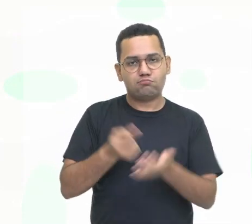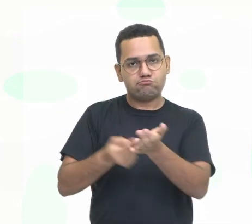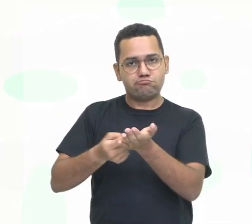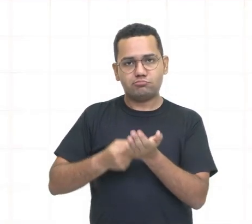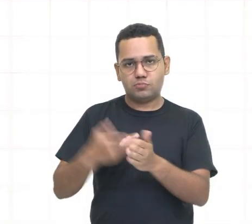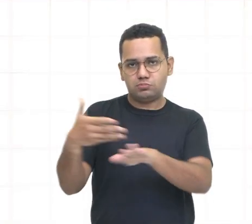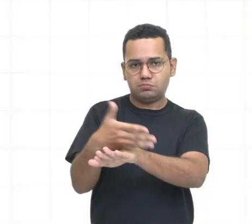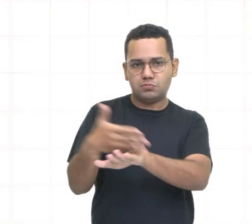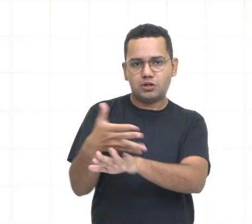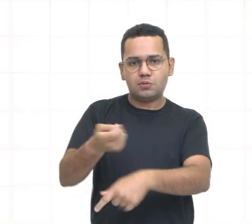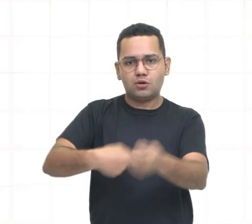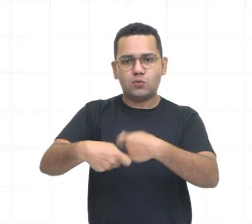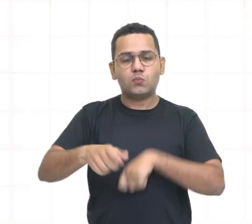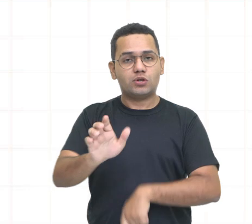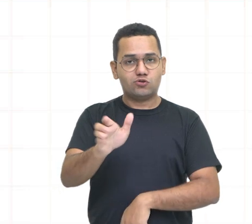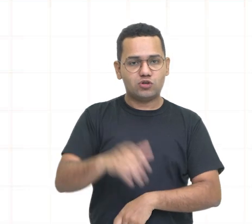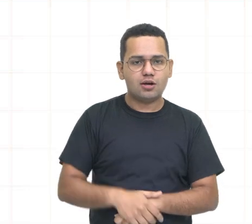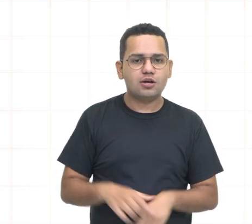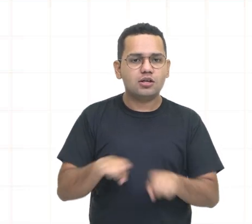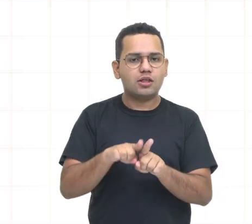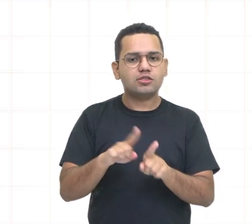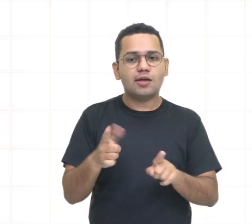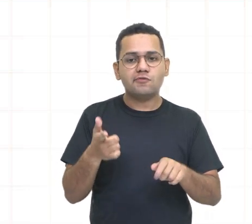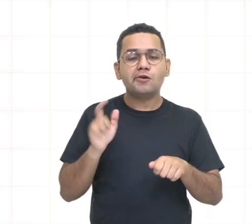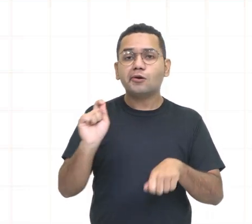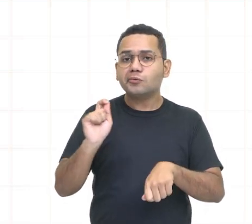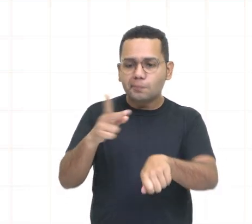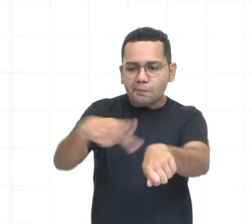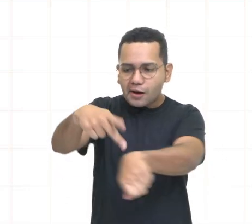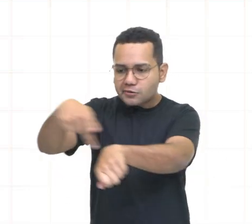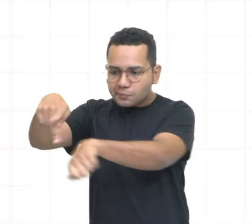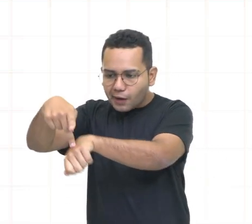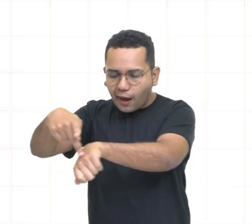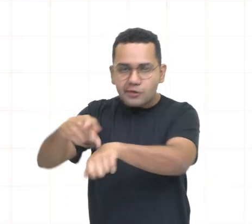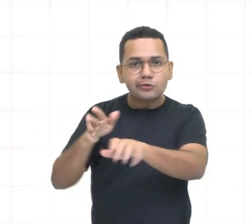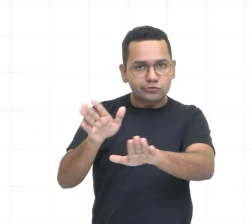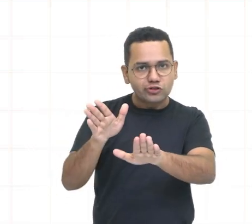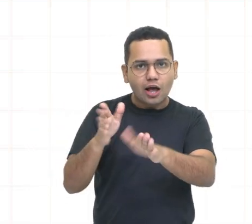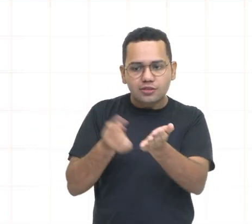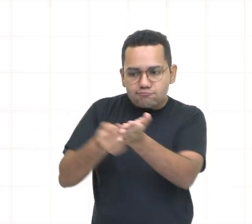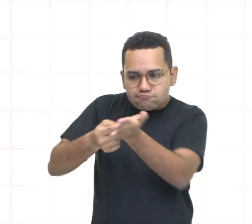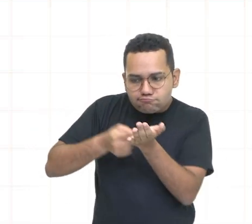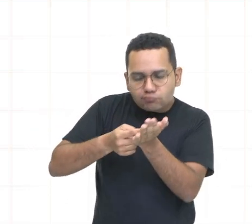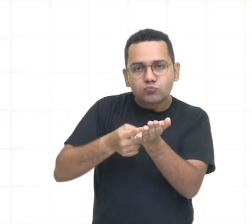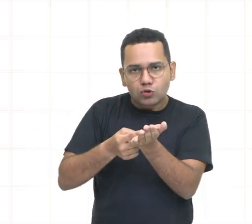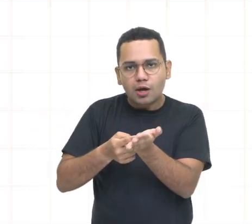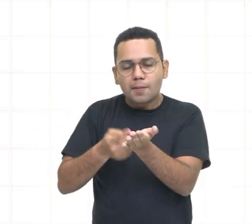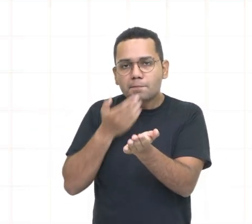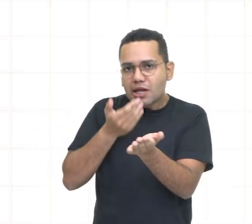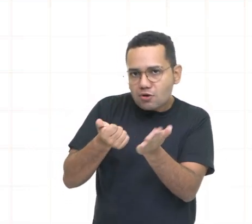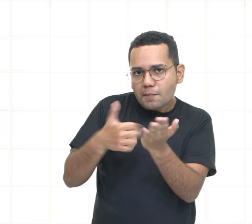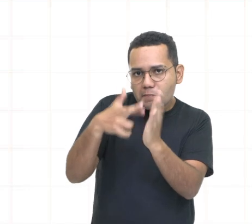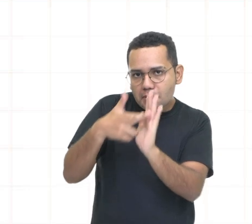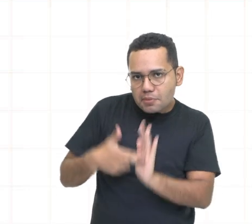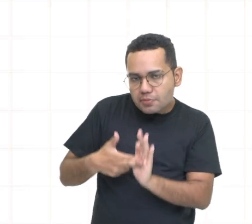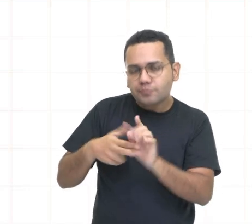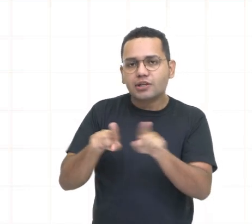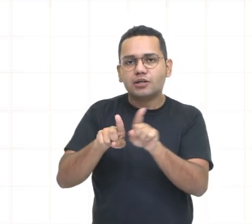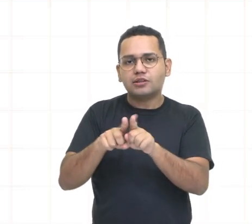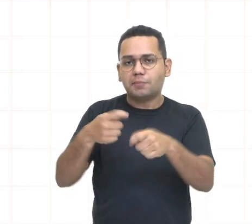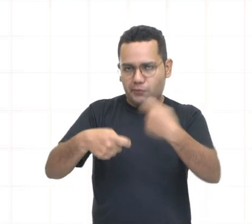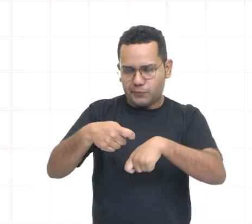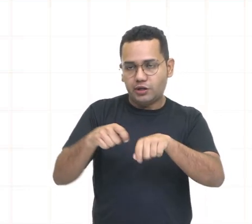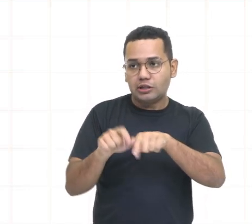acordos comerciais bilaterais e multilaterais. Então você vai ter também uma política